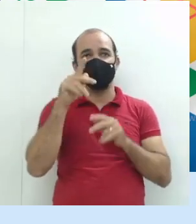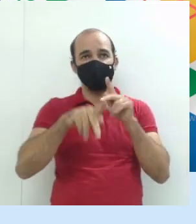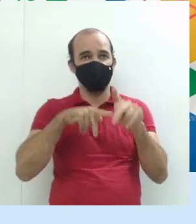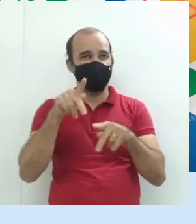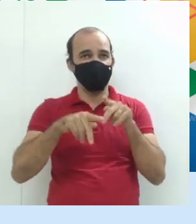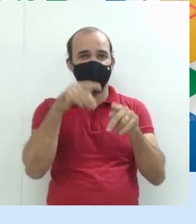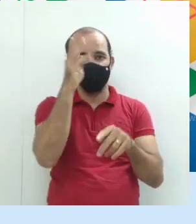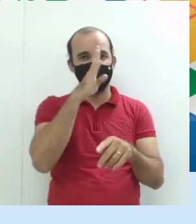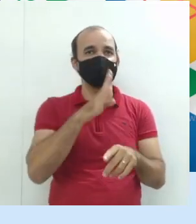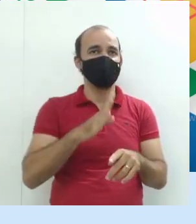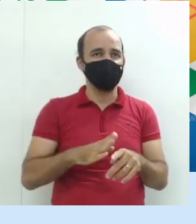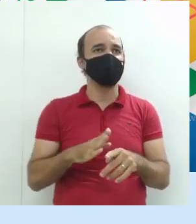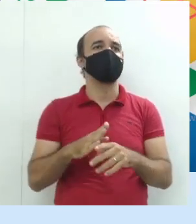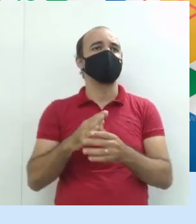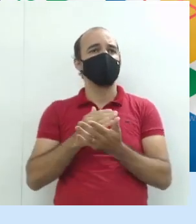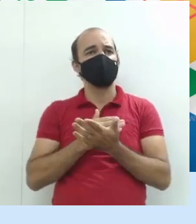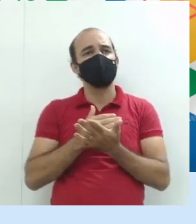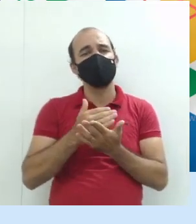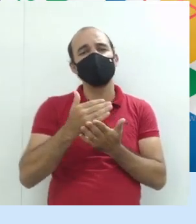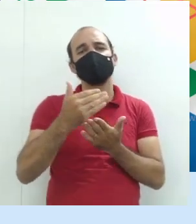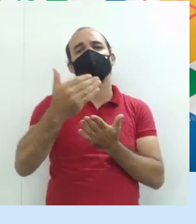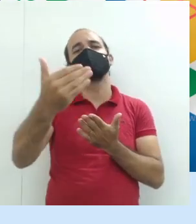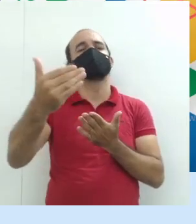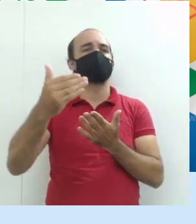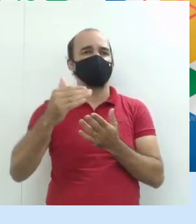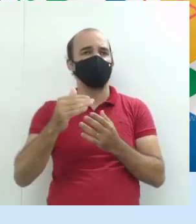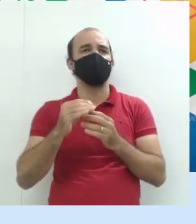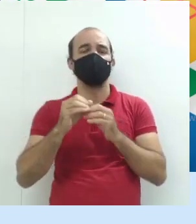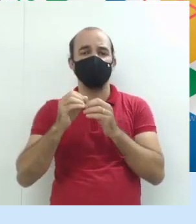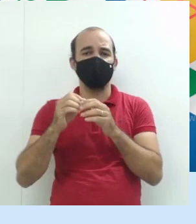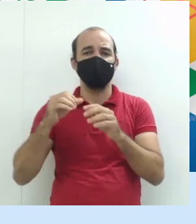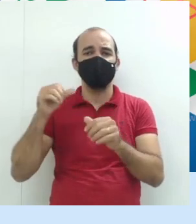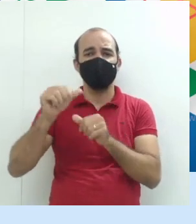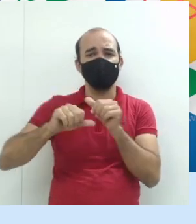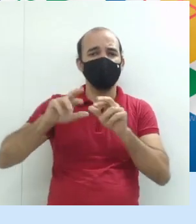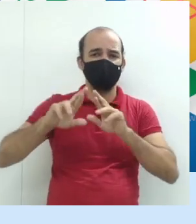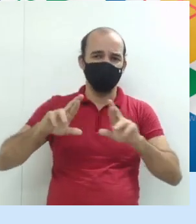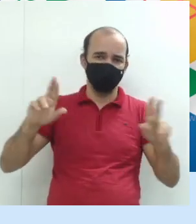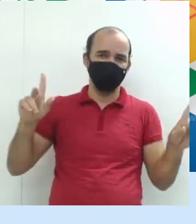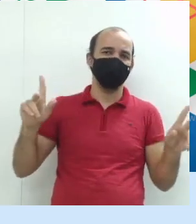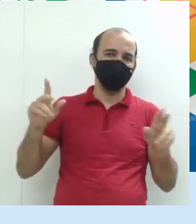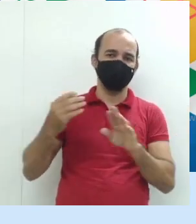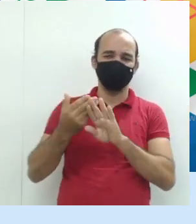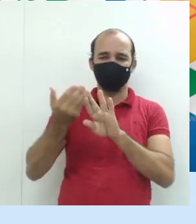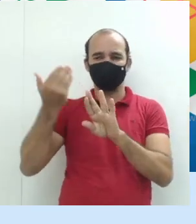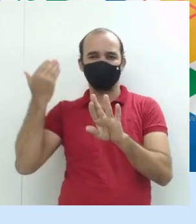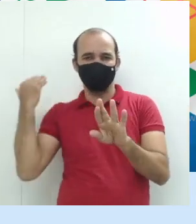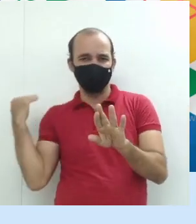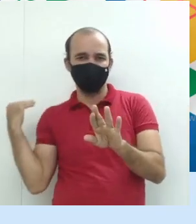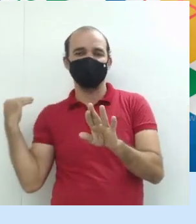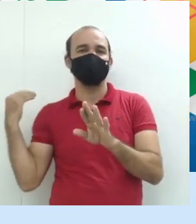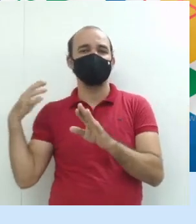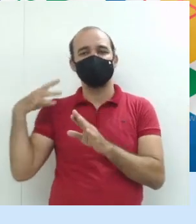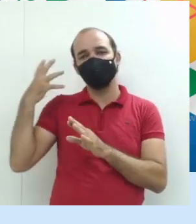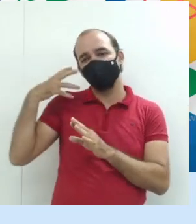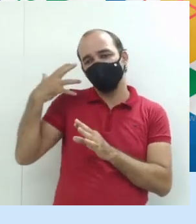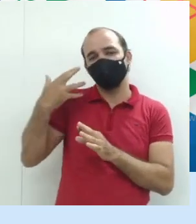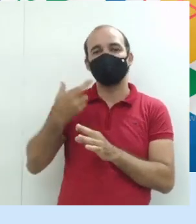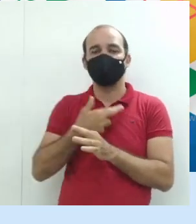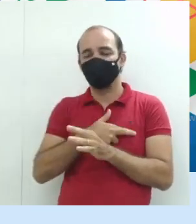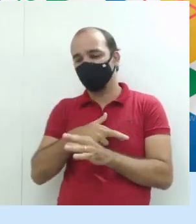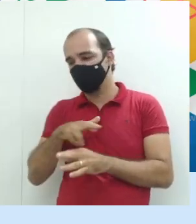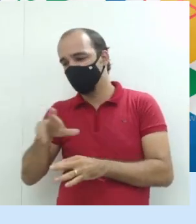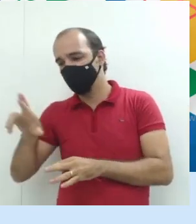tomar forma, né? Ao se afastar da musicalidade sacra que se fazia até então. A música era muito ligada aos rituais